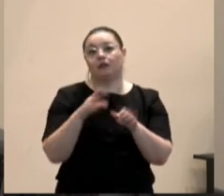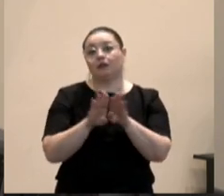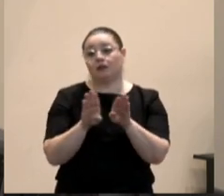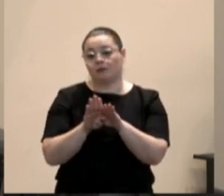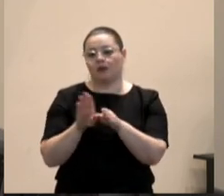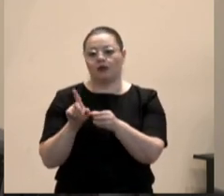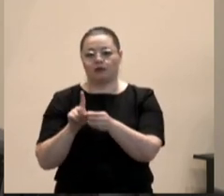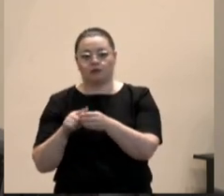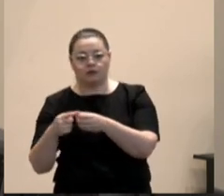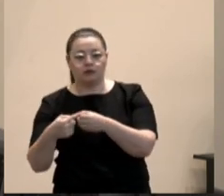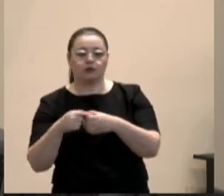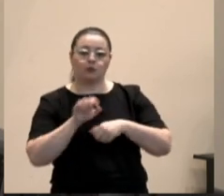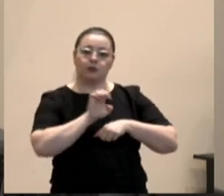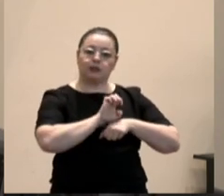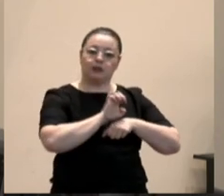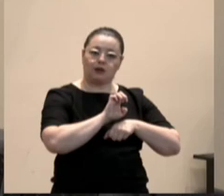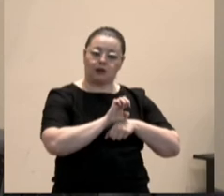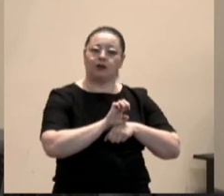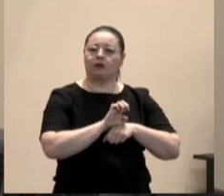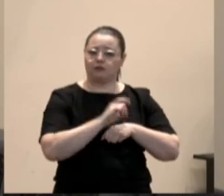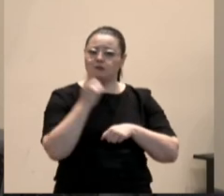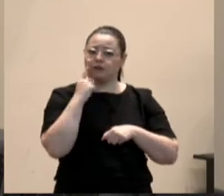e o Estado que está conseguindo...